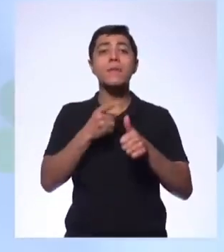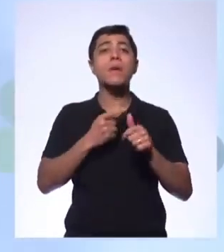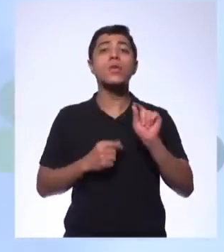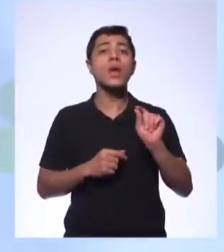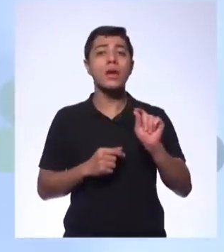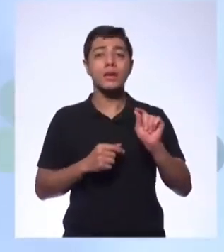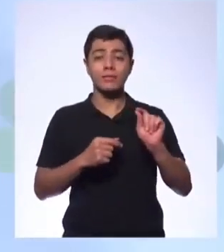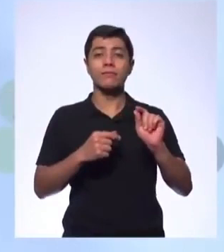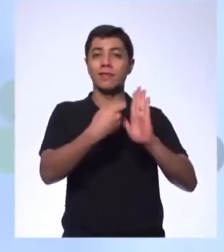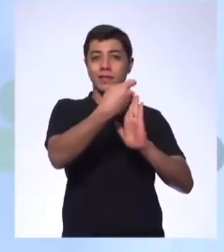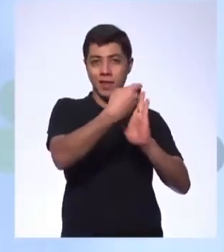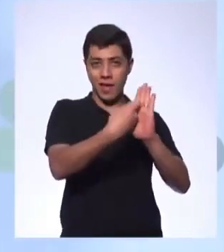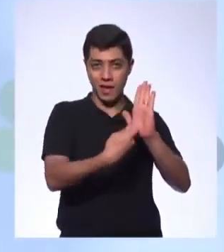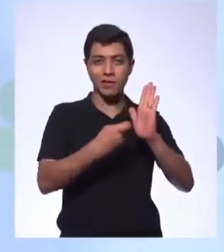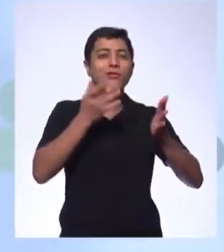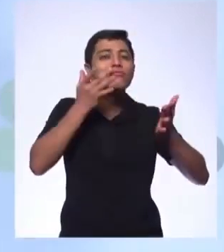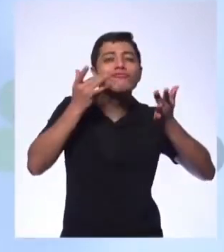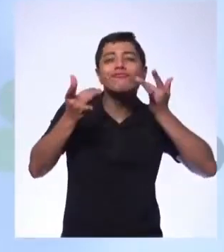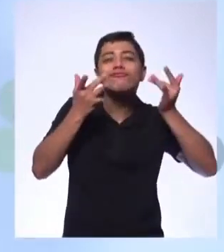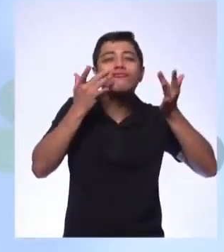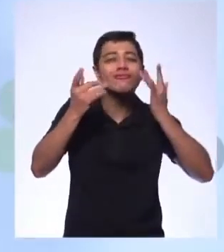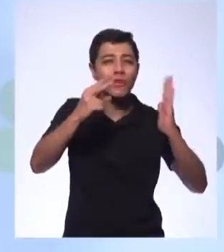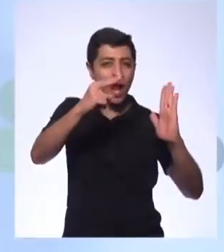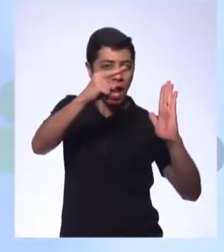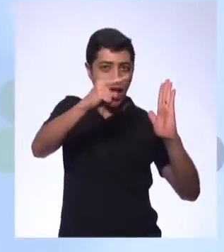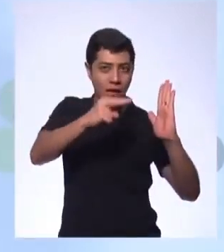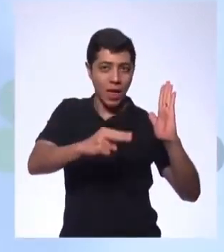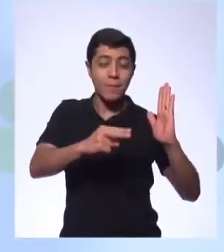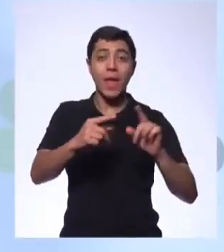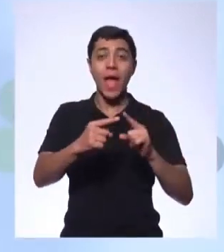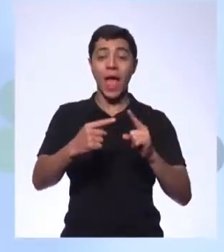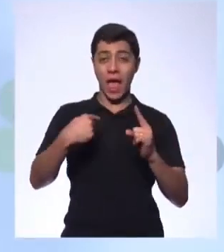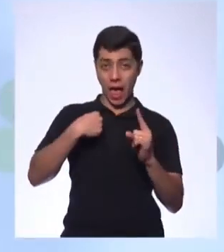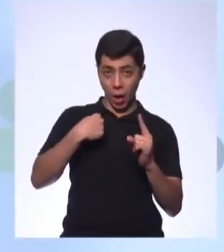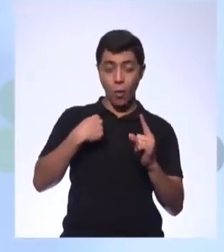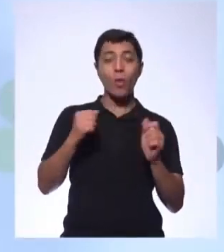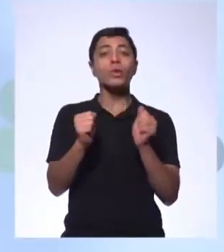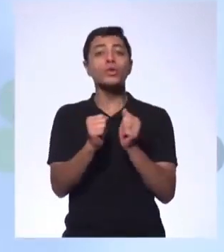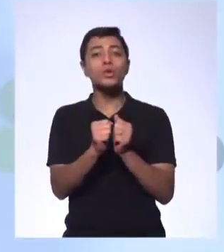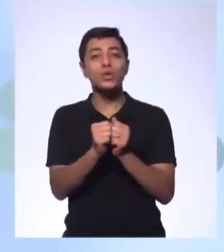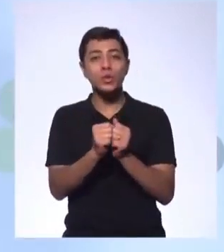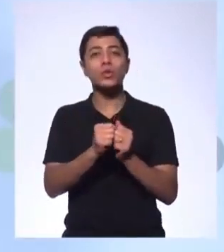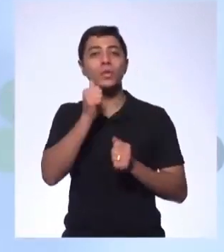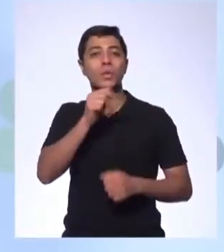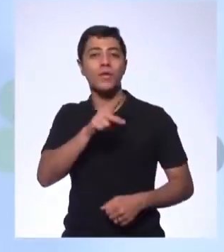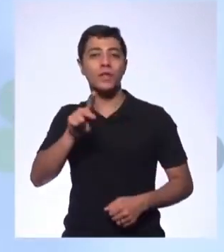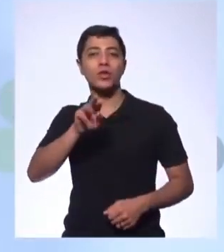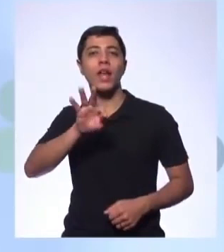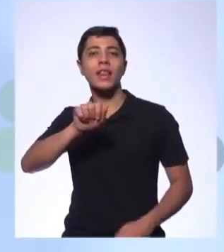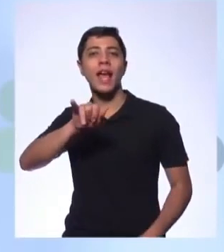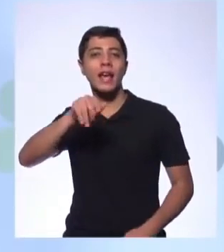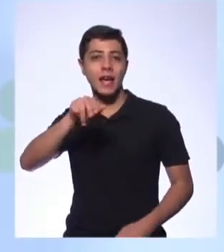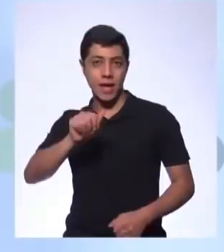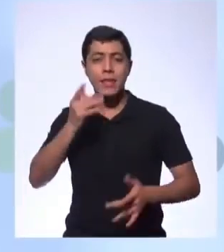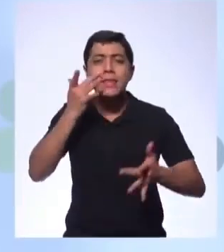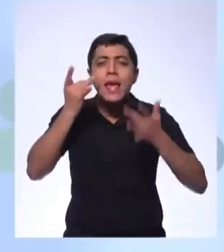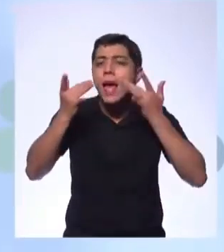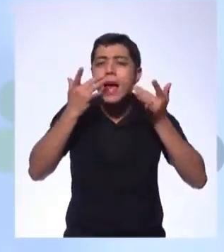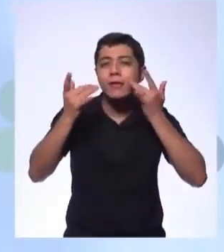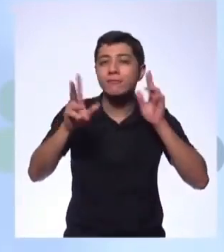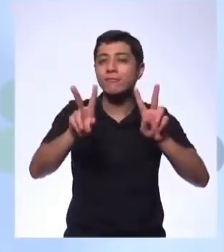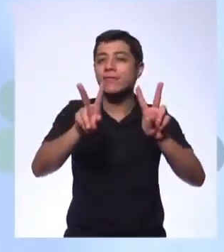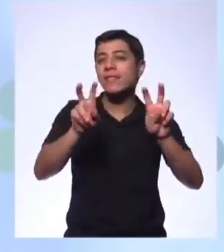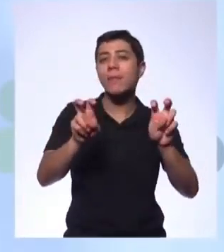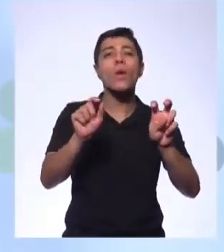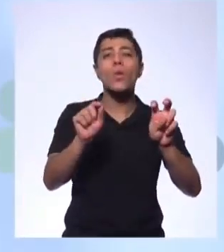Tayana seremos hoje os atores dessa peça teatral, desta cena Rio de Janeiro em 1877. E vamos colocar